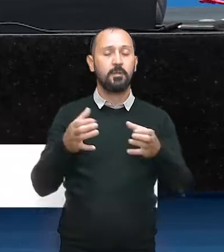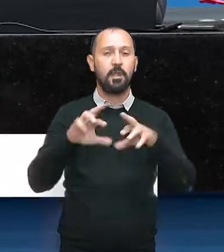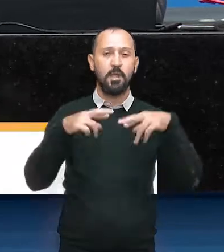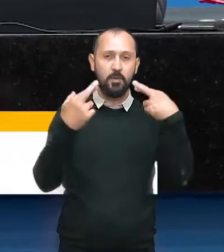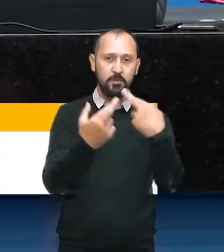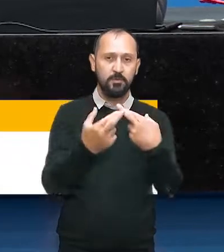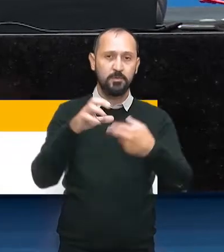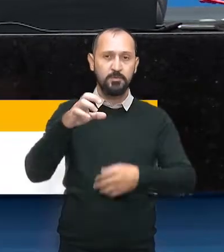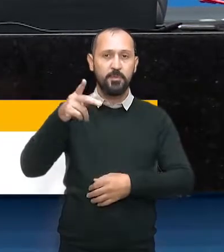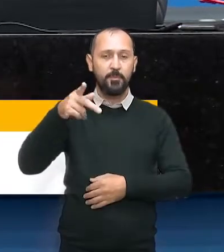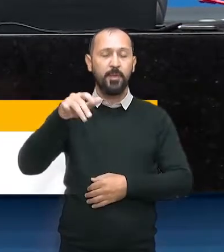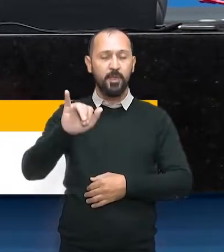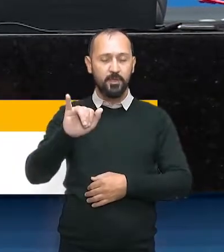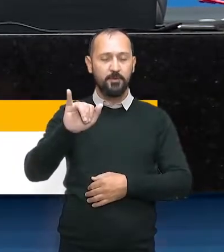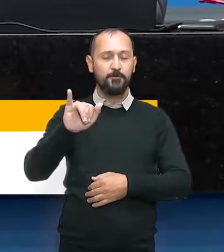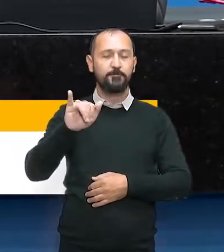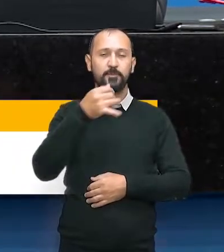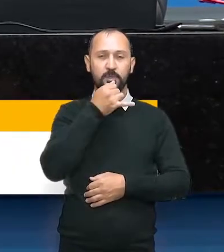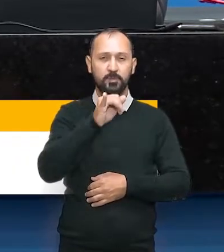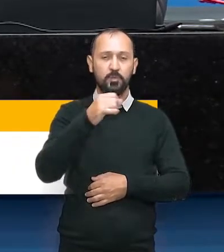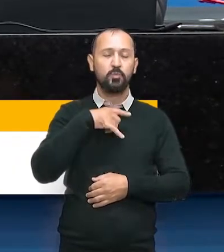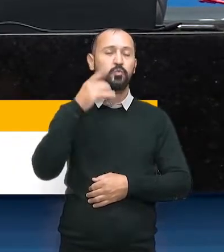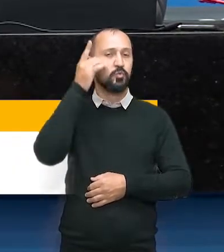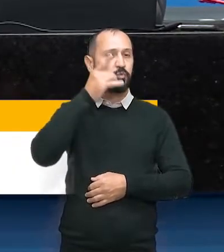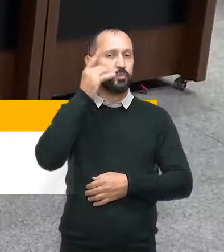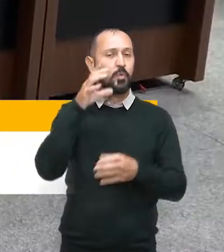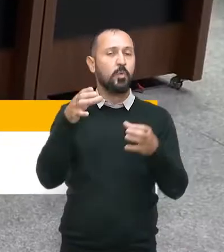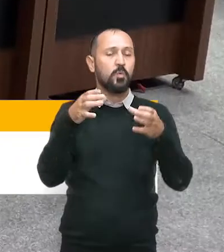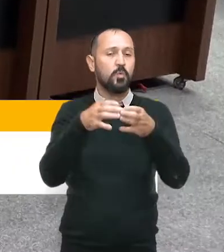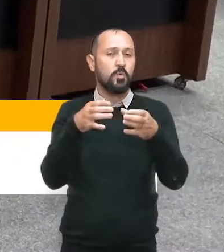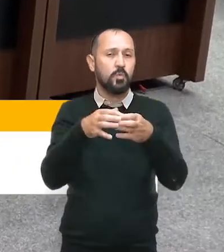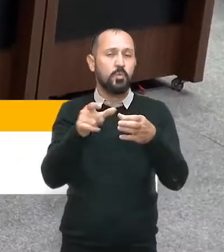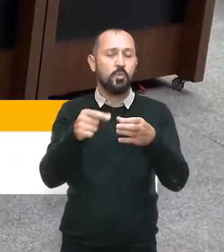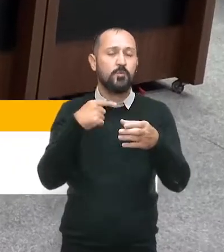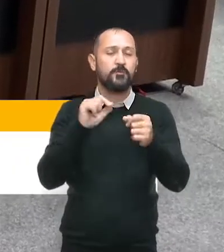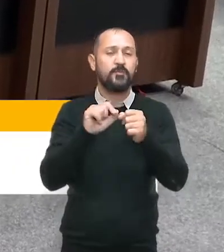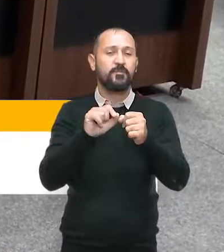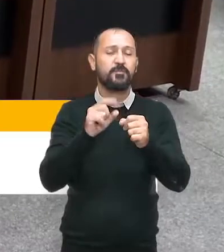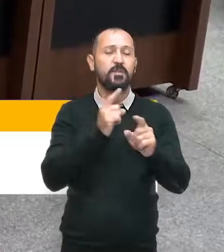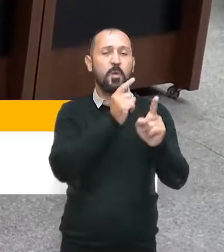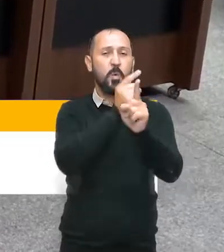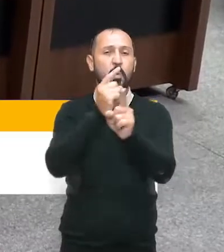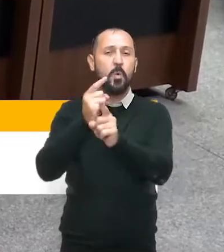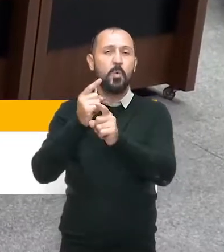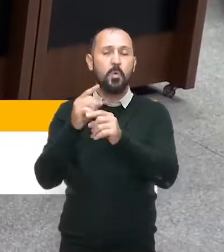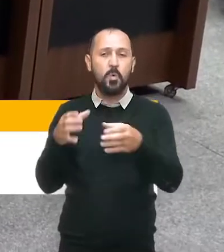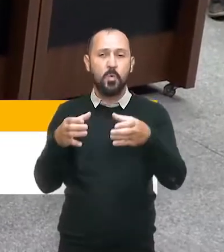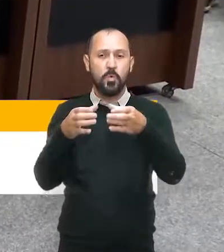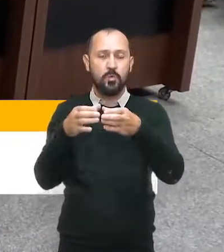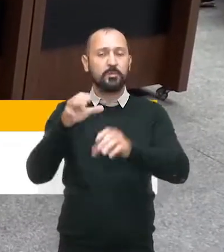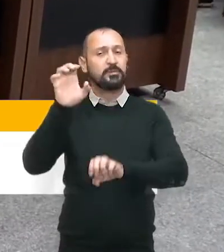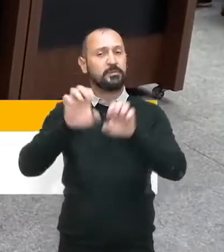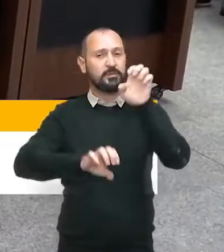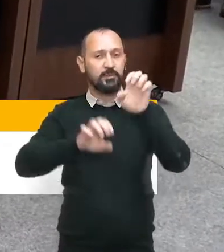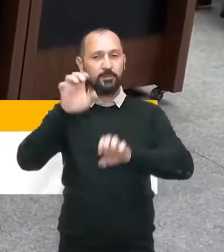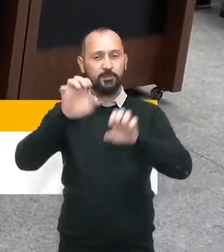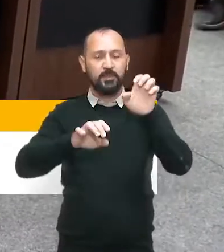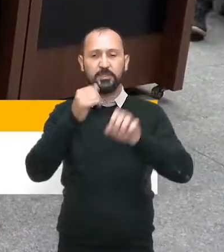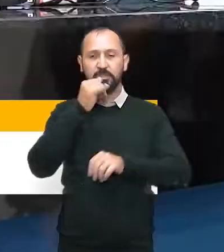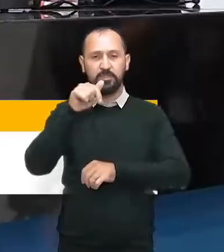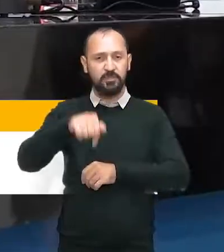e a sessão ordinária da CPI da Energisa os deputados integrantes da comissão se reuniram com representantes da